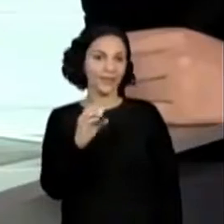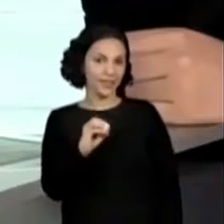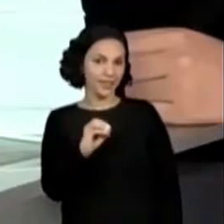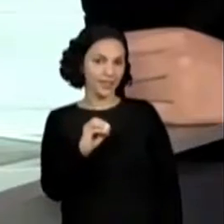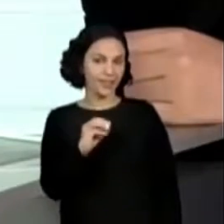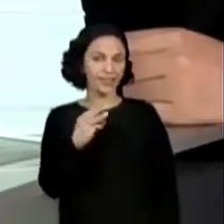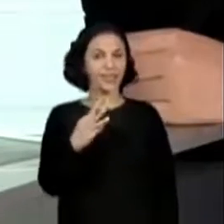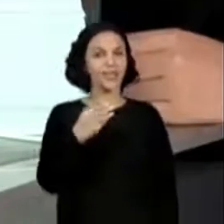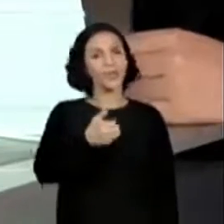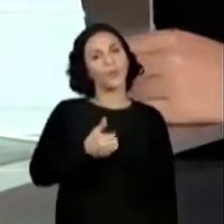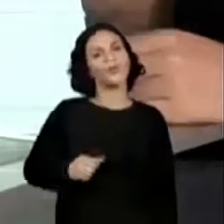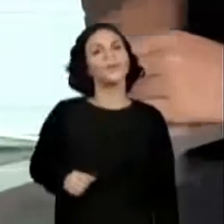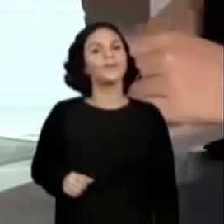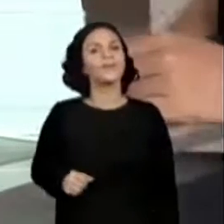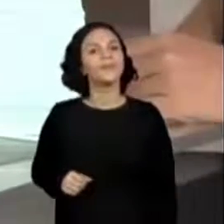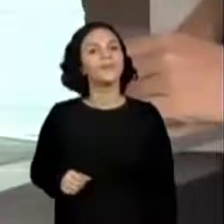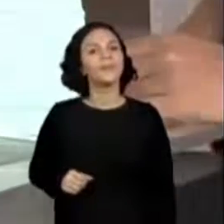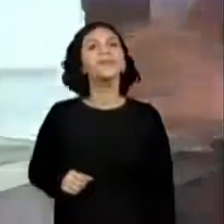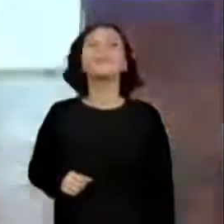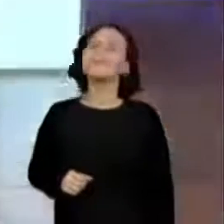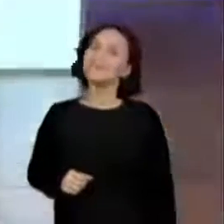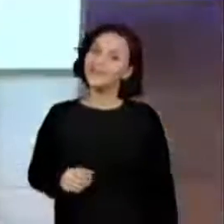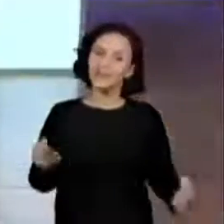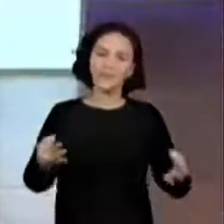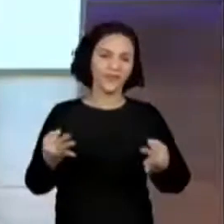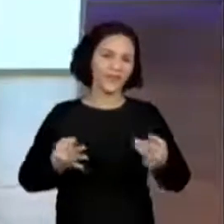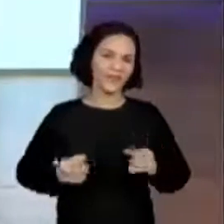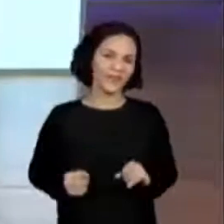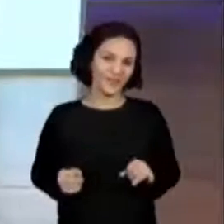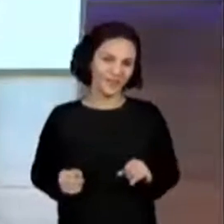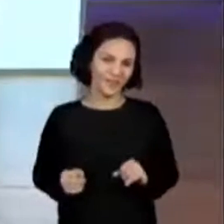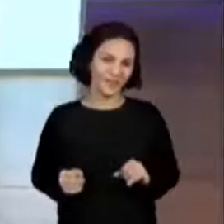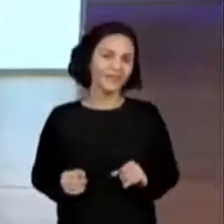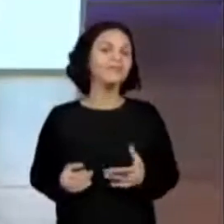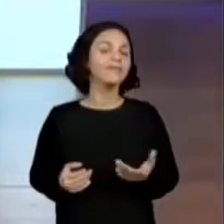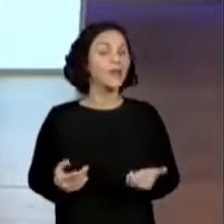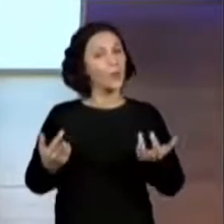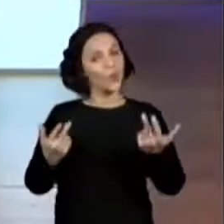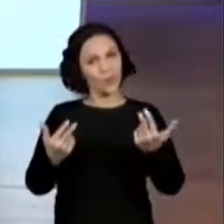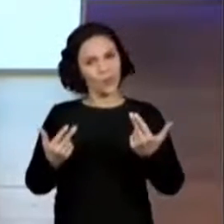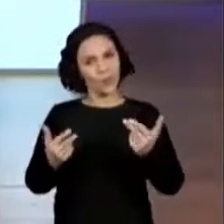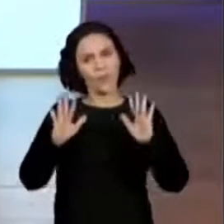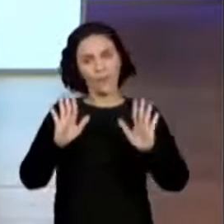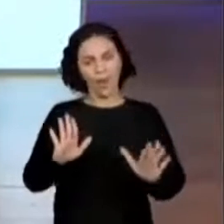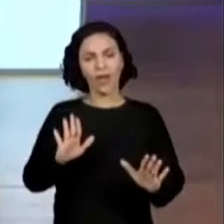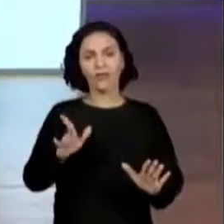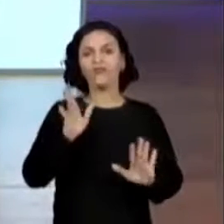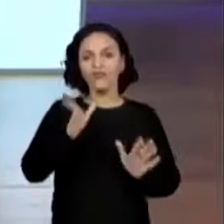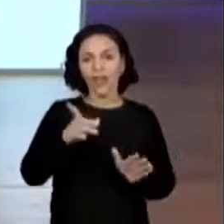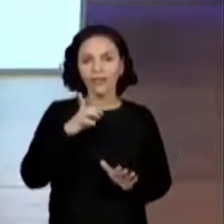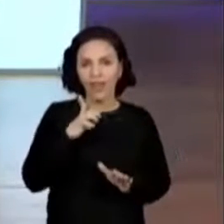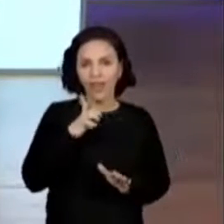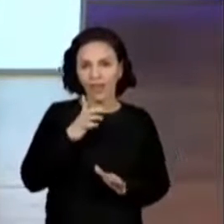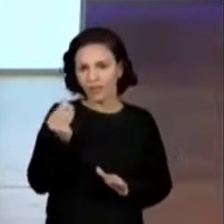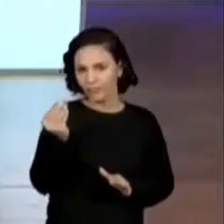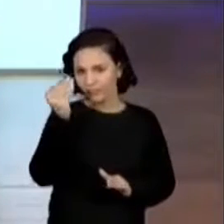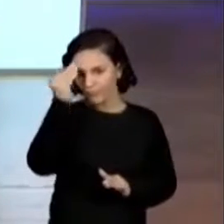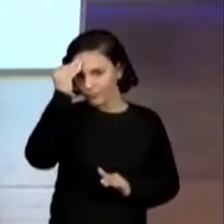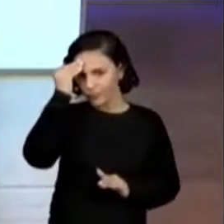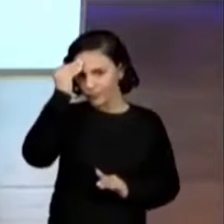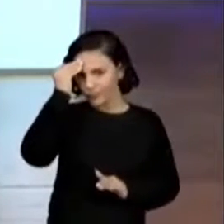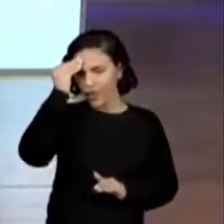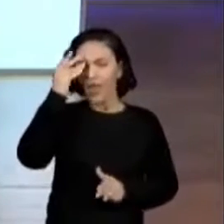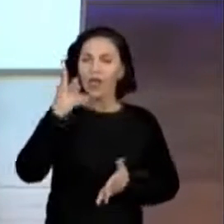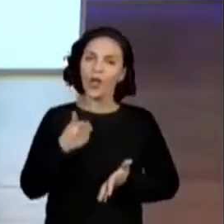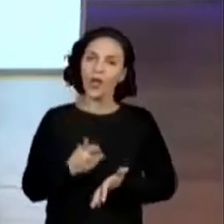30, 31. Perfeito. Mesma coisa. Mesma coisa, só que eu já uso o que eu tenho. E vou só a